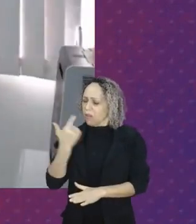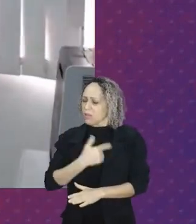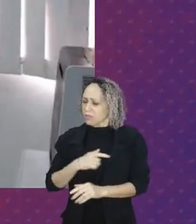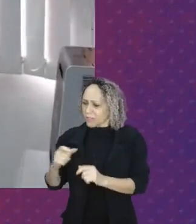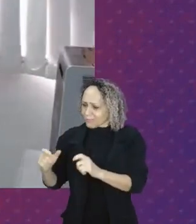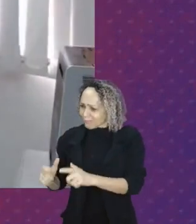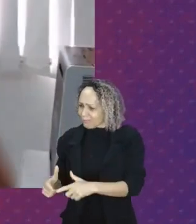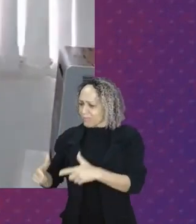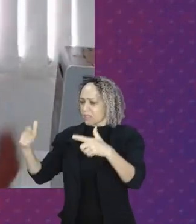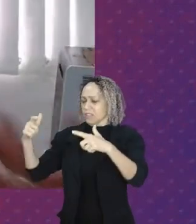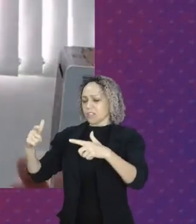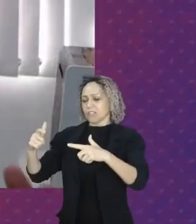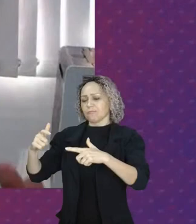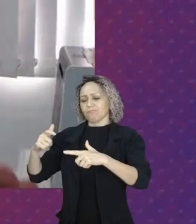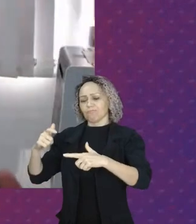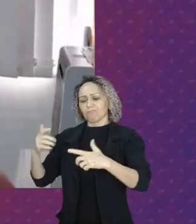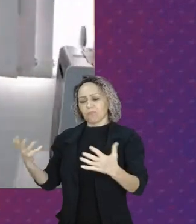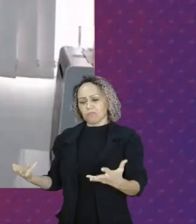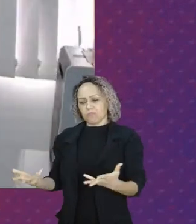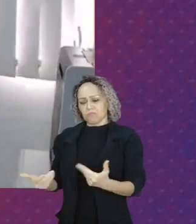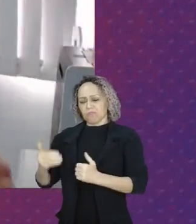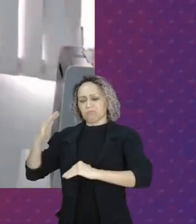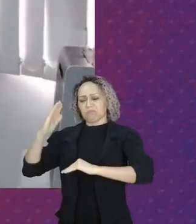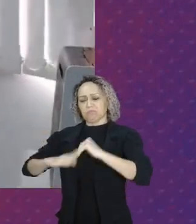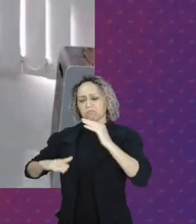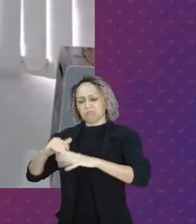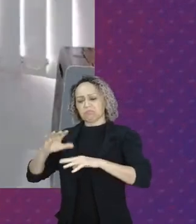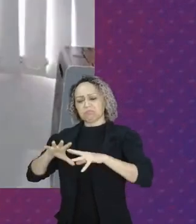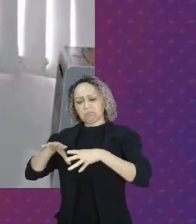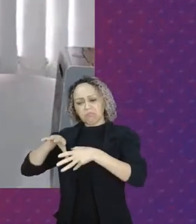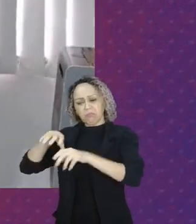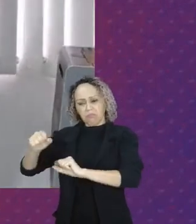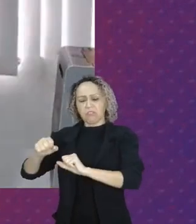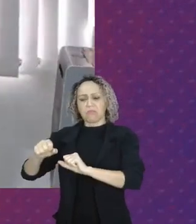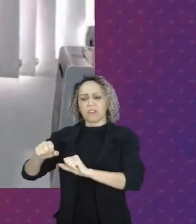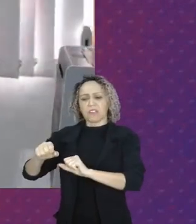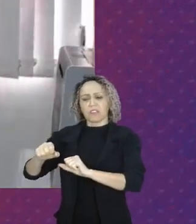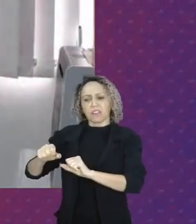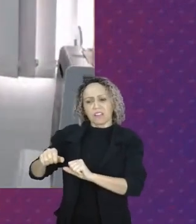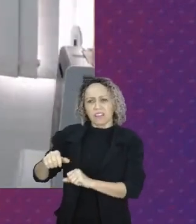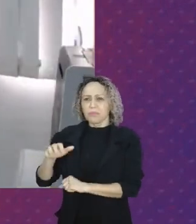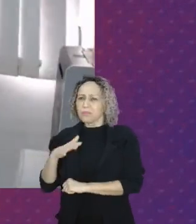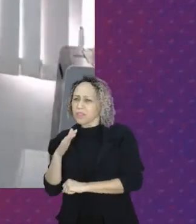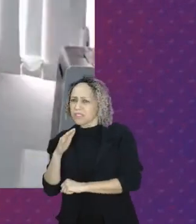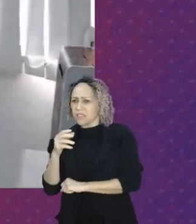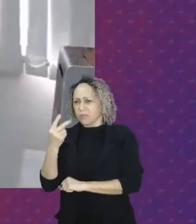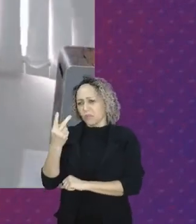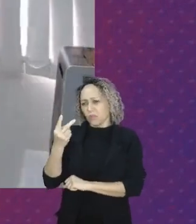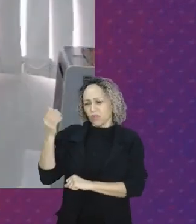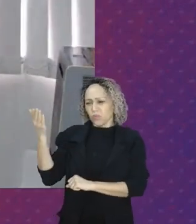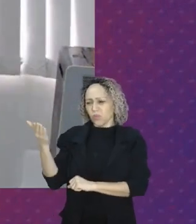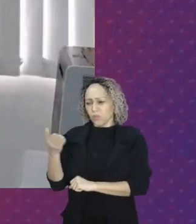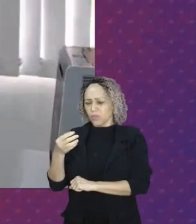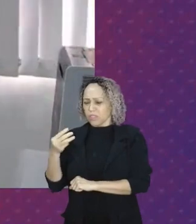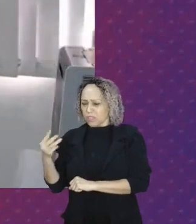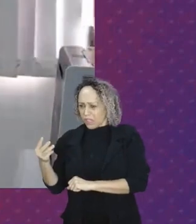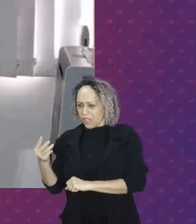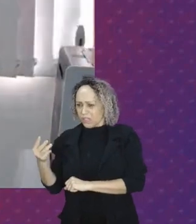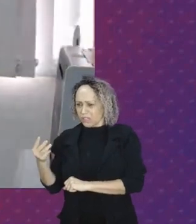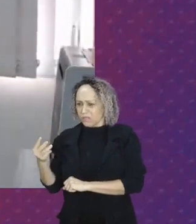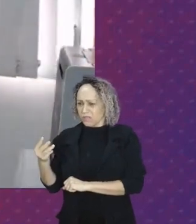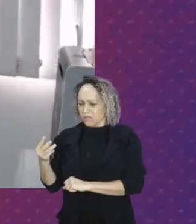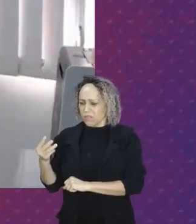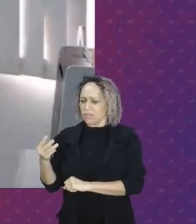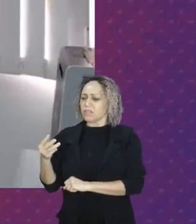né, 2/3 das mulheres da carreira magistério, por exemplo, hoje no país, tem pelo menos uma pós-graduação lato sensu, pelo